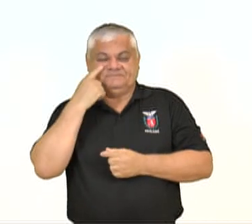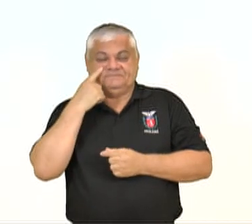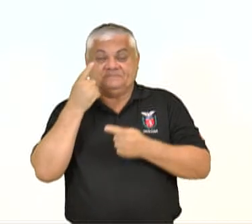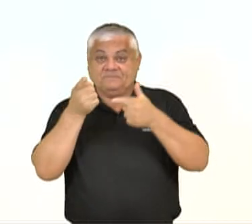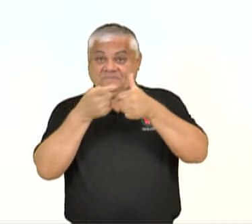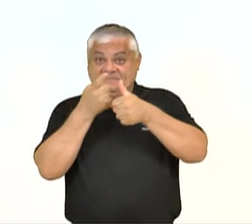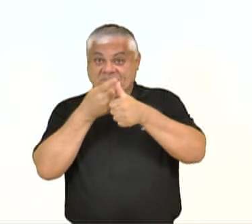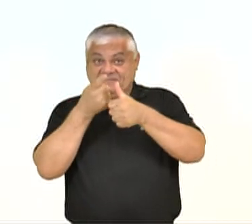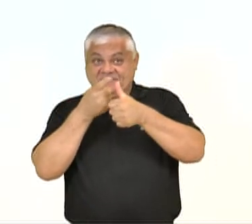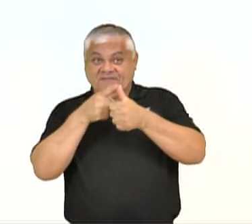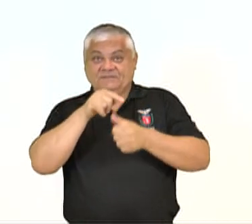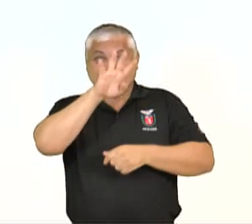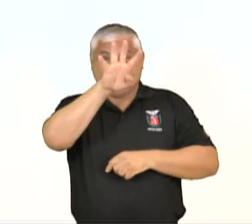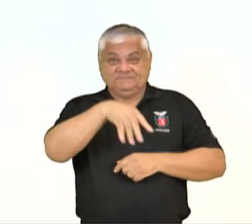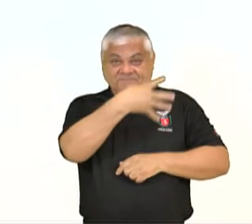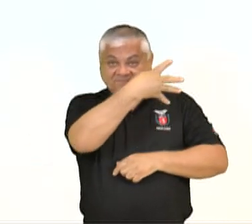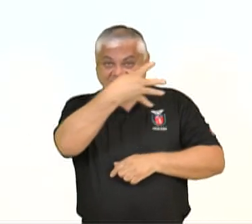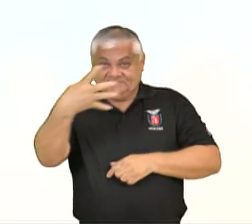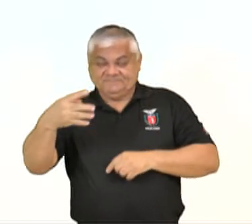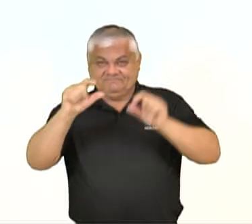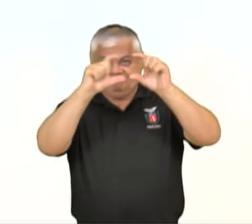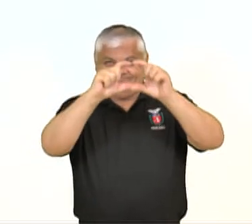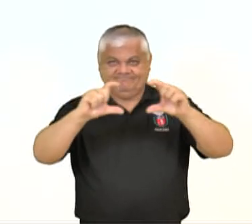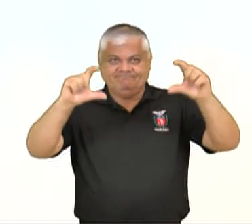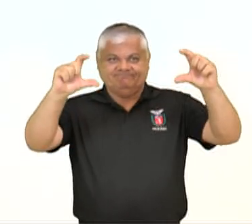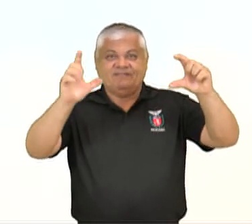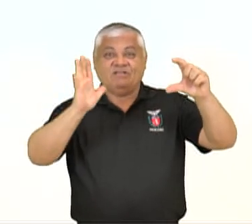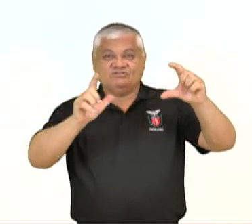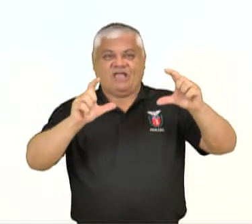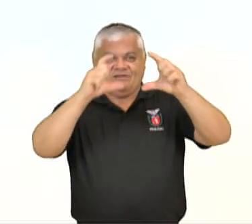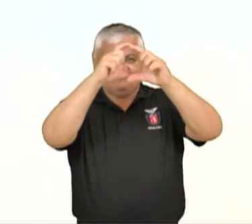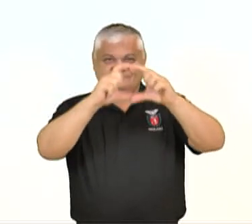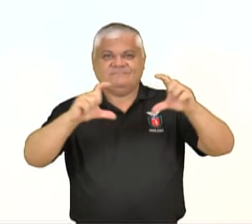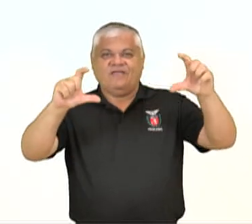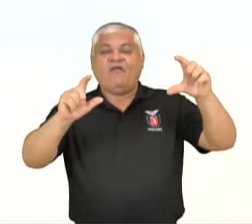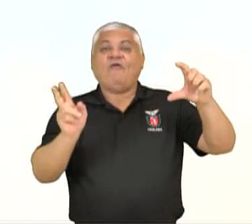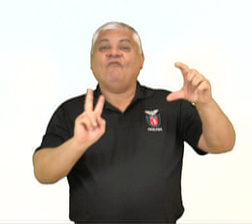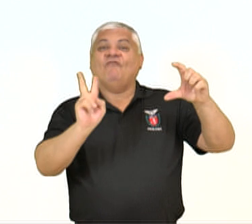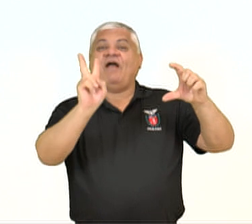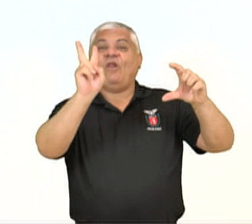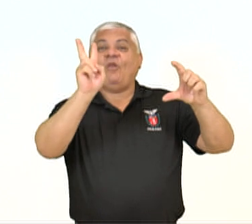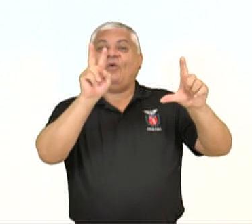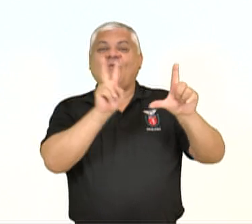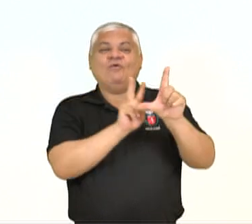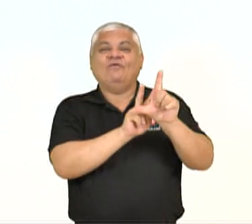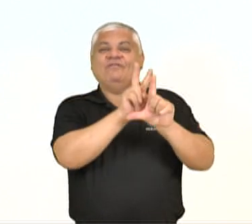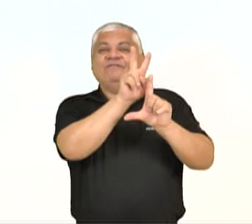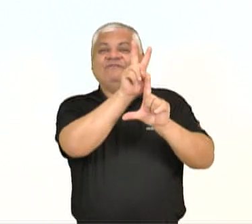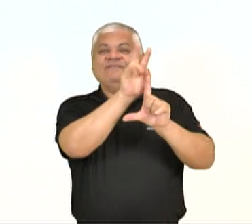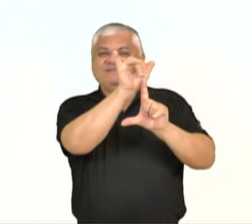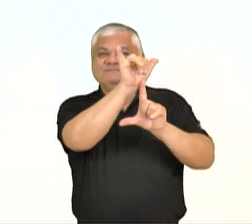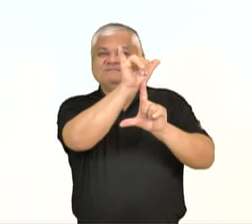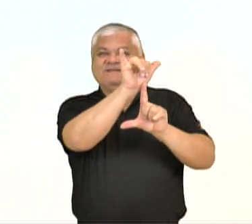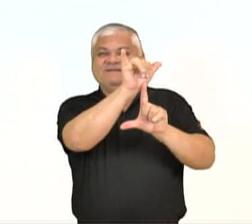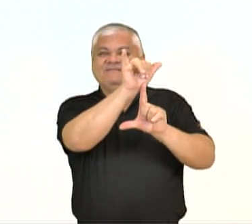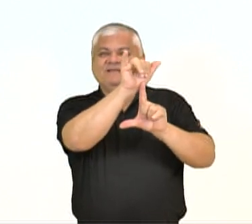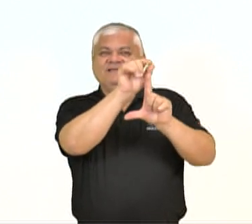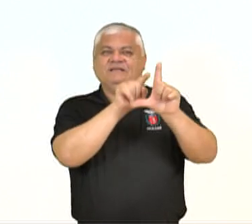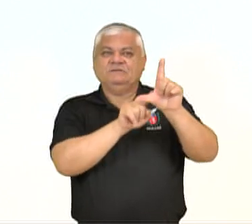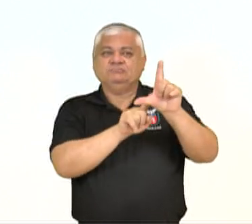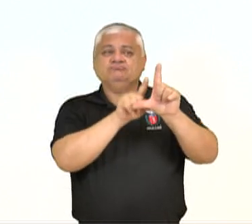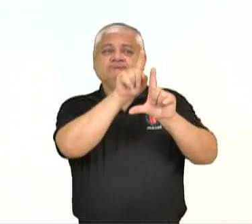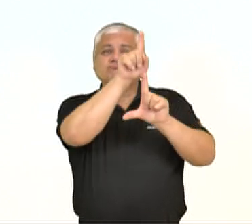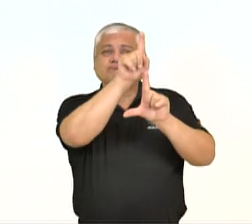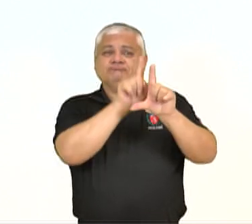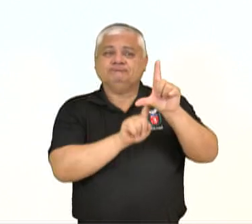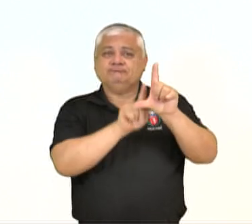aqui, né, eu consigo já determinar o valor do x do vértice, né? Lembrando que eu posso determinar o